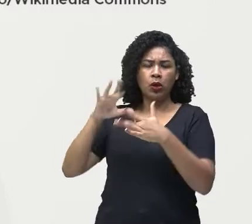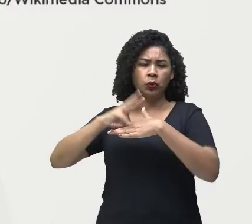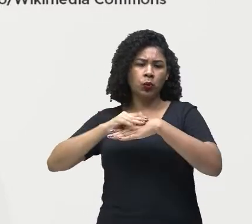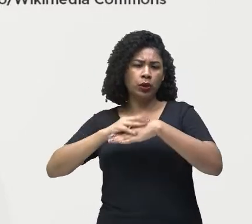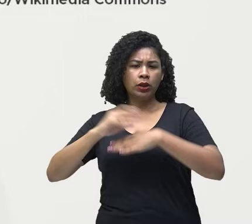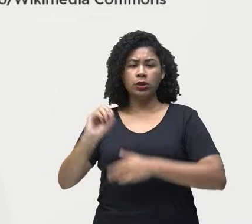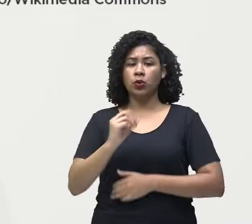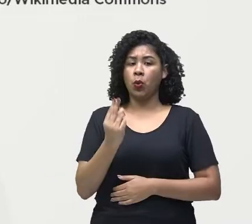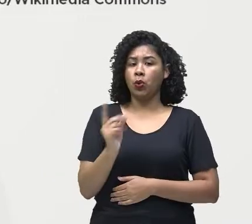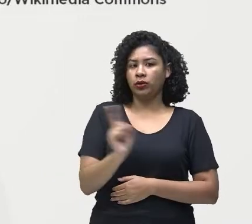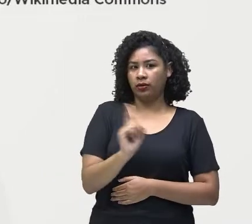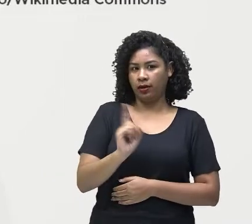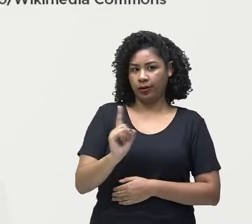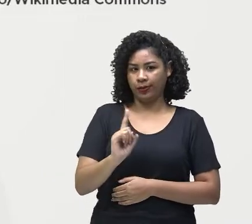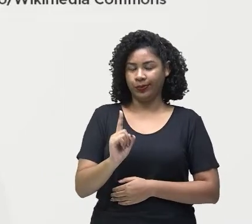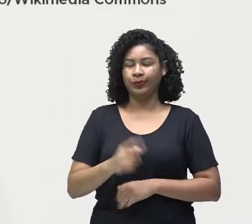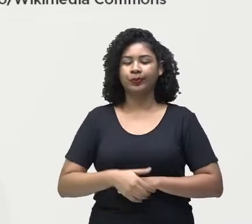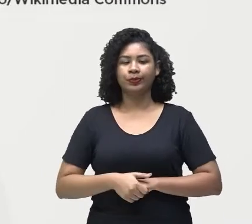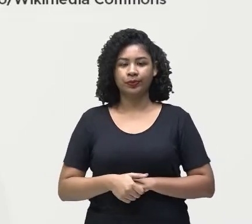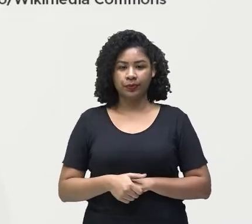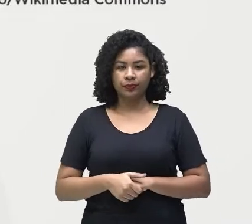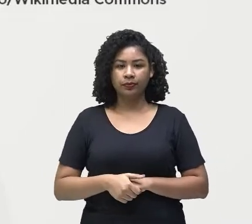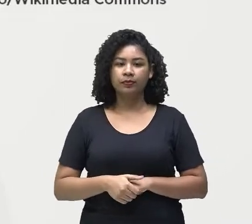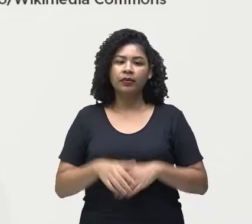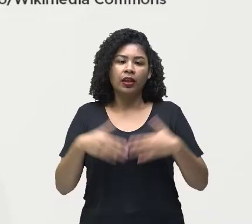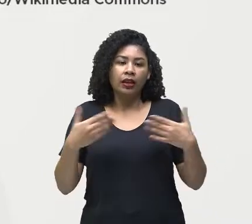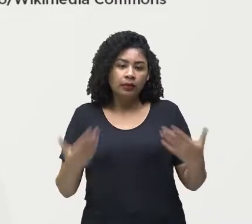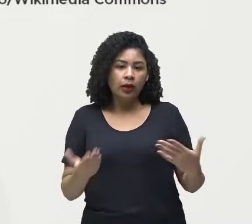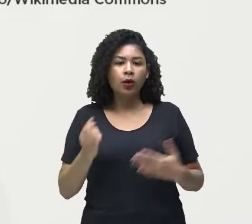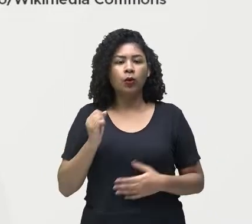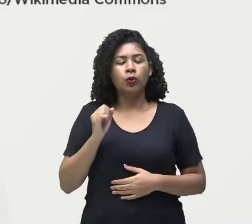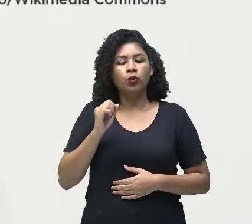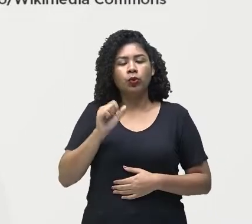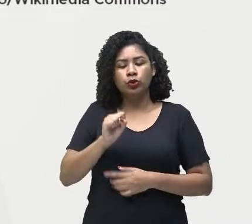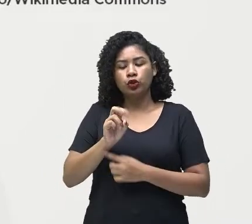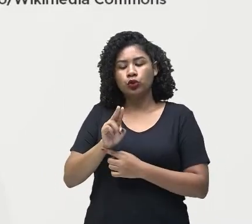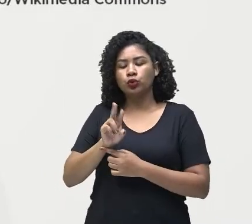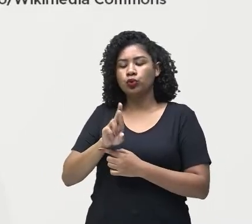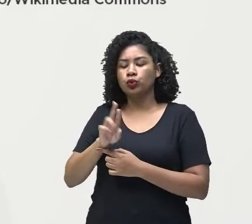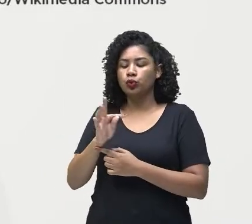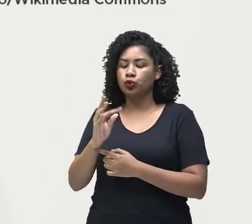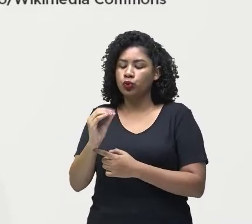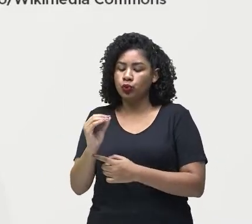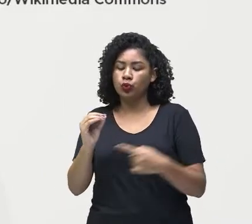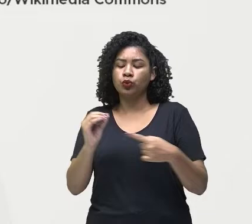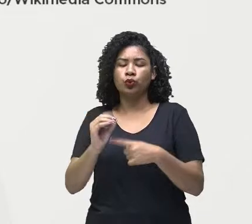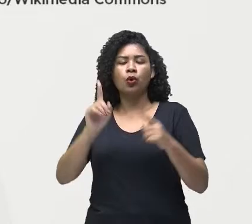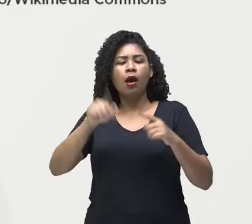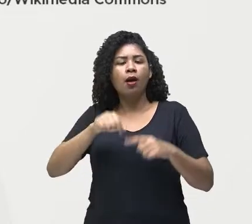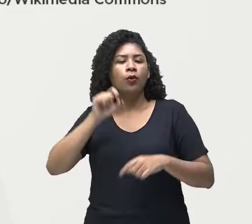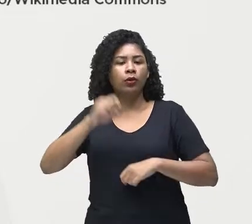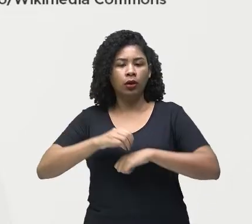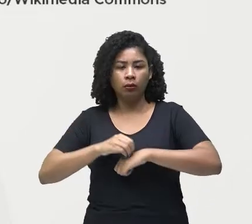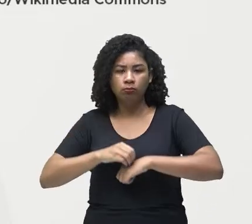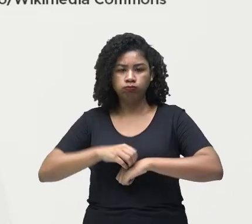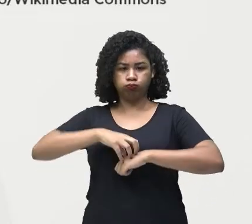uma doença conhecida. Geralmente, os surtos são causados por